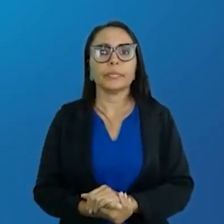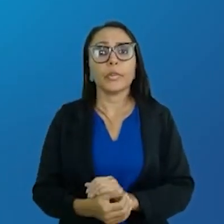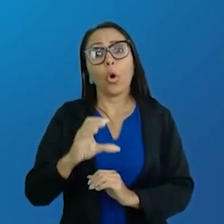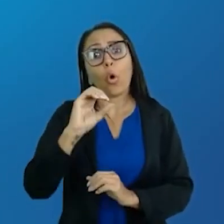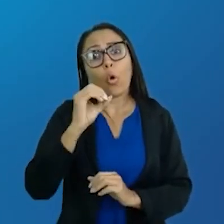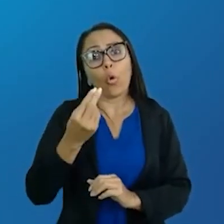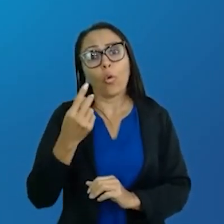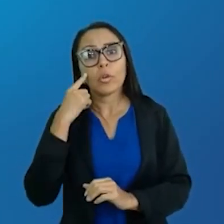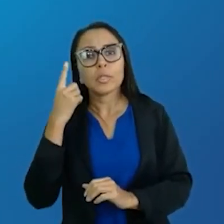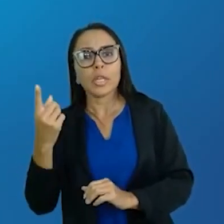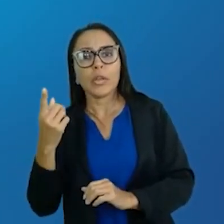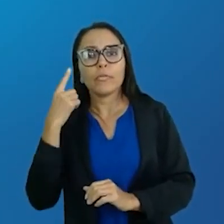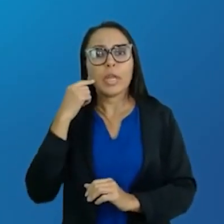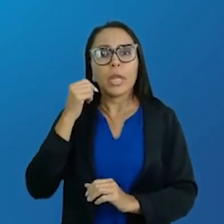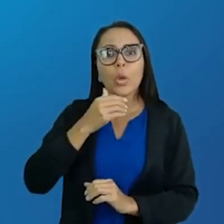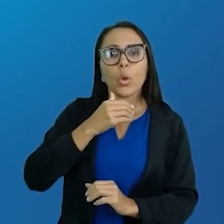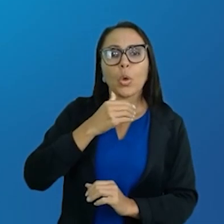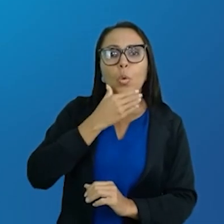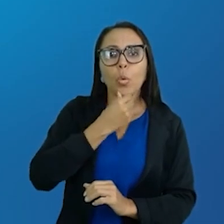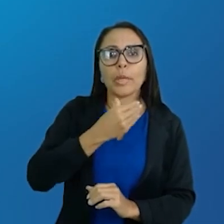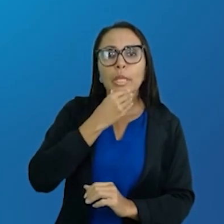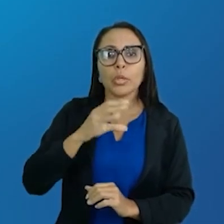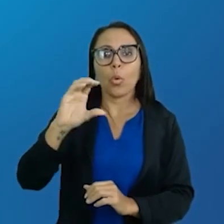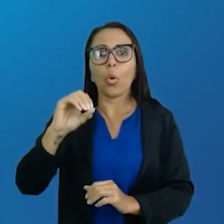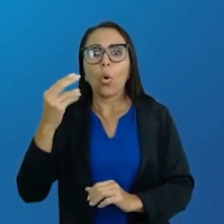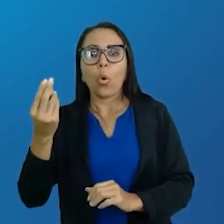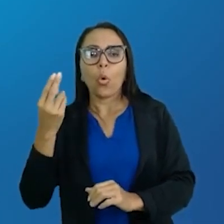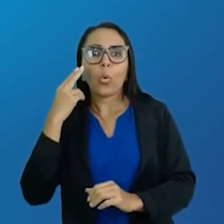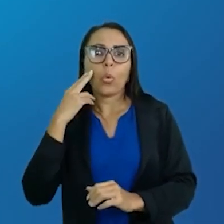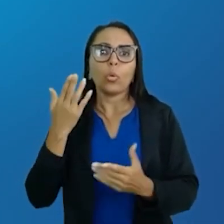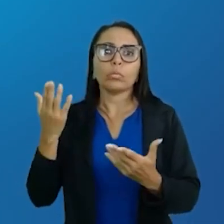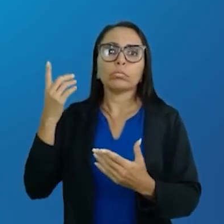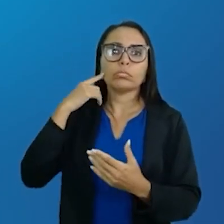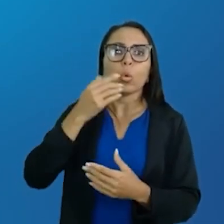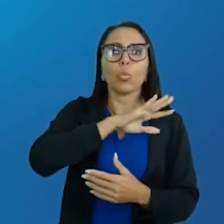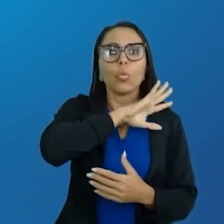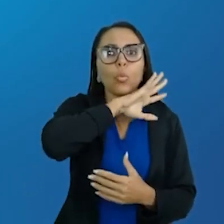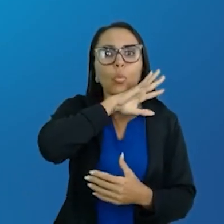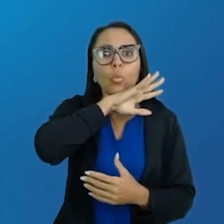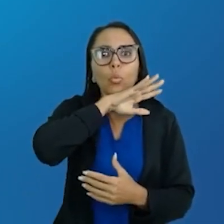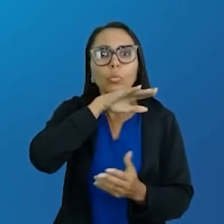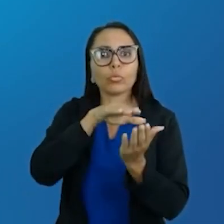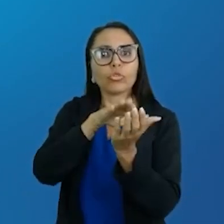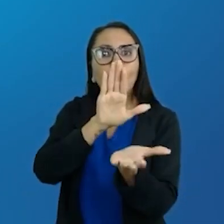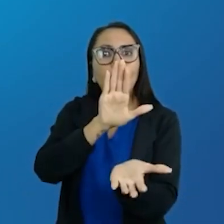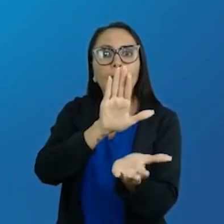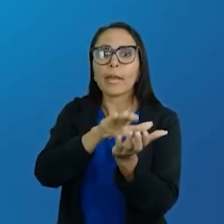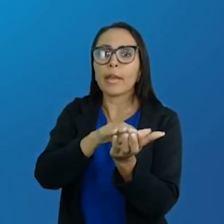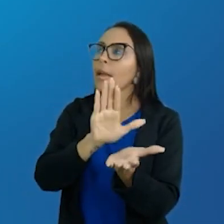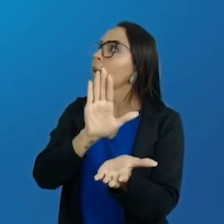ou você vê o rosto do menino, ou vê a forma do lobo, do lobozinho, da raposa. Então, tipo, esse é o